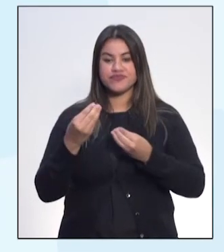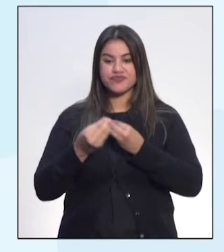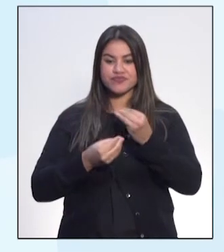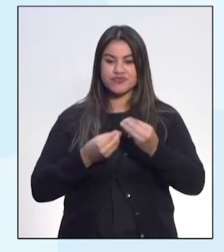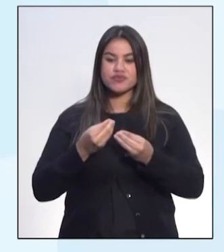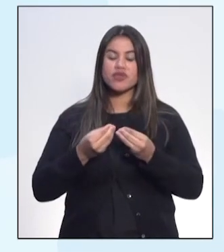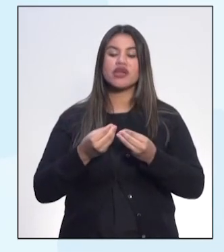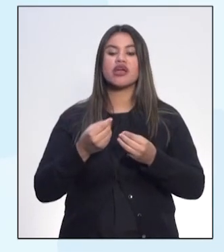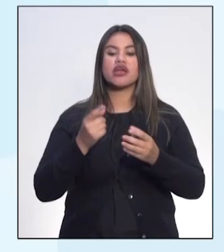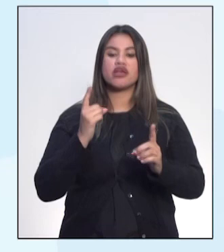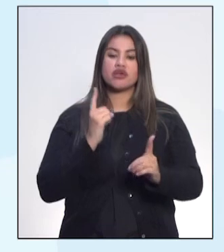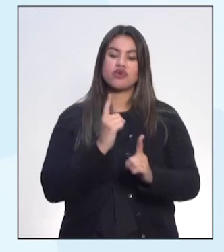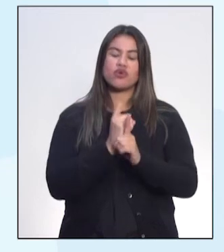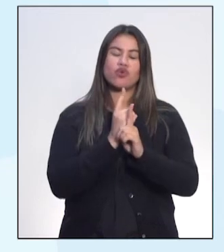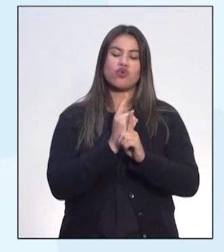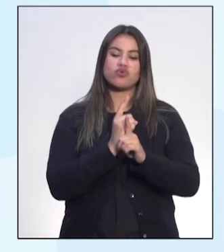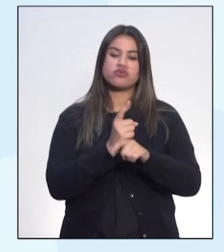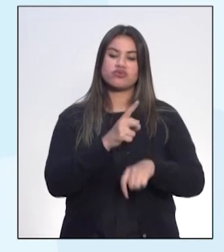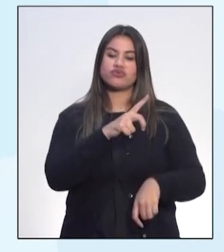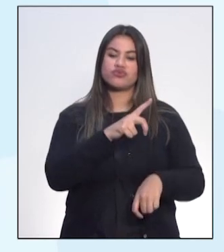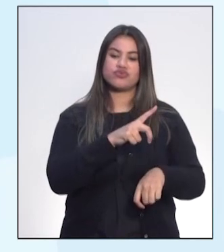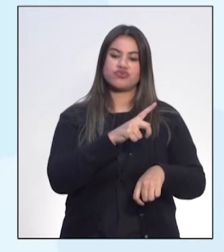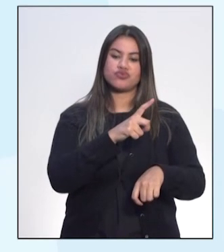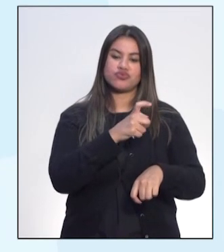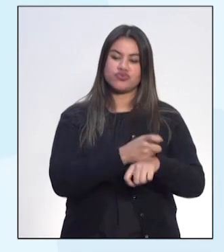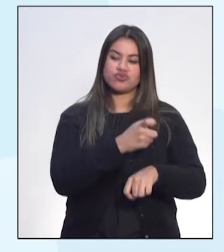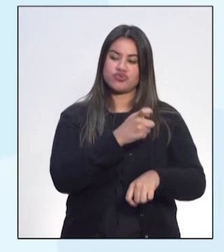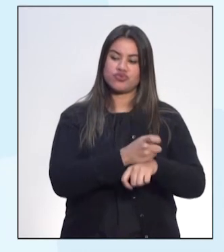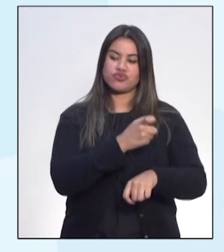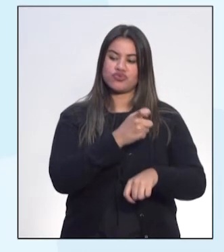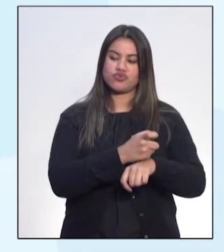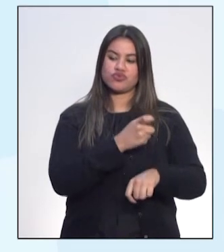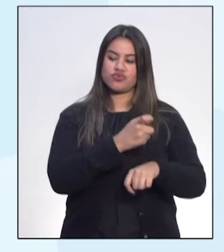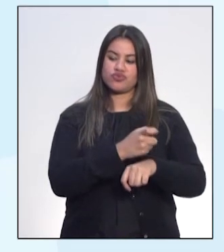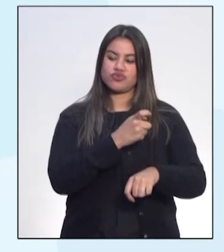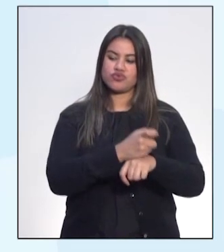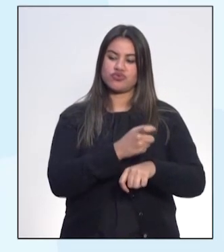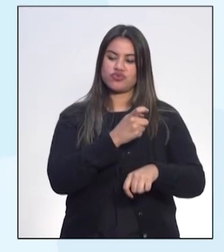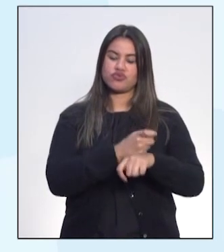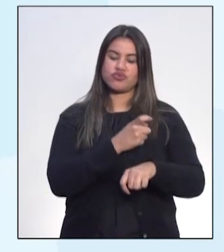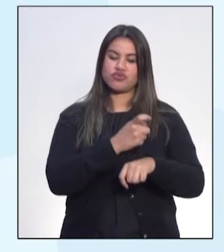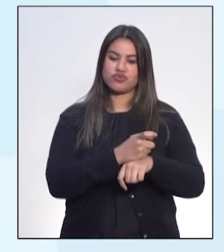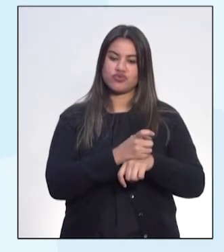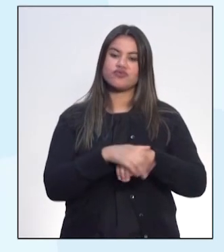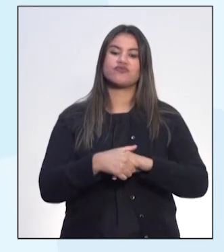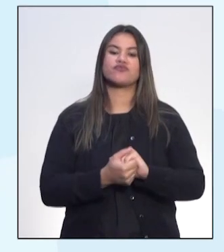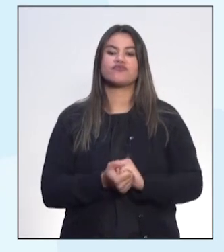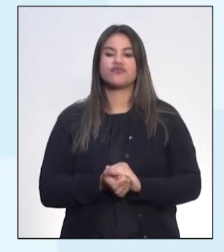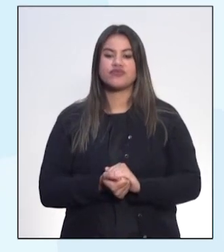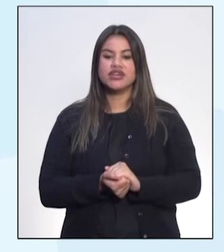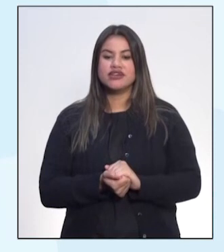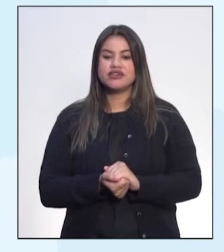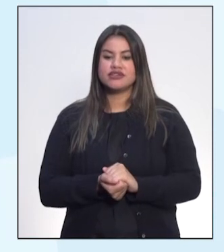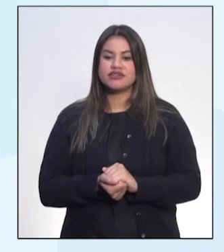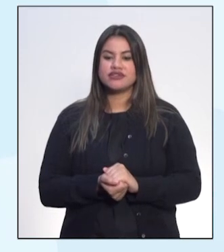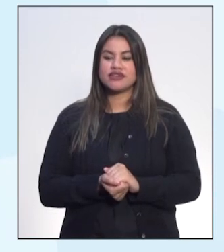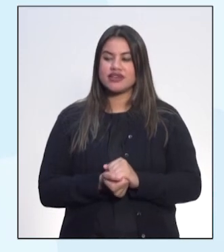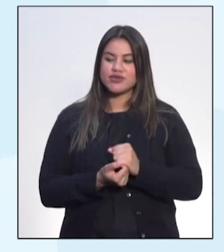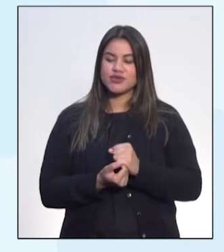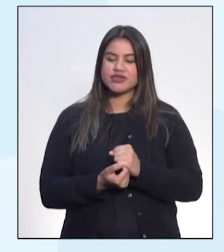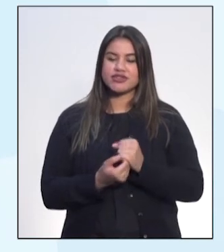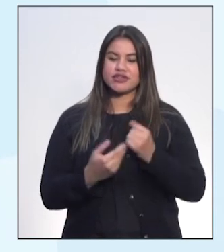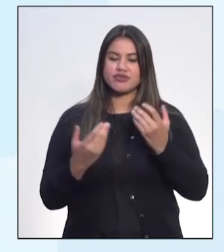sólida. E quando ele está no estado sólido, ele não conduz, não tem condutibilidade elétrica, né? Ele vai ter só uma